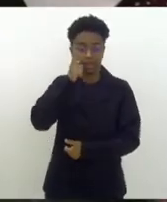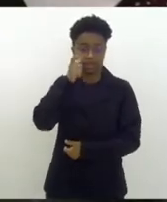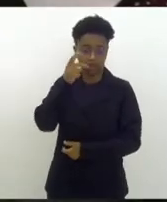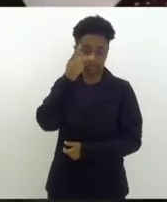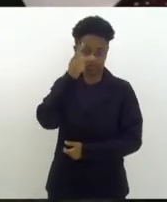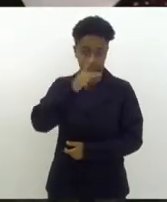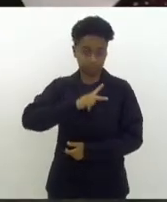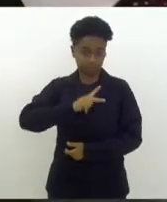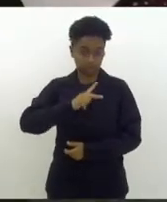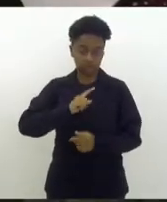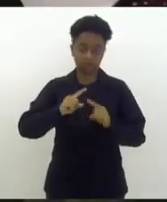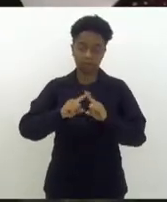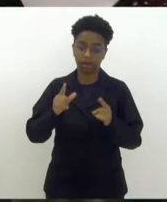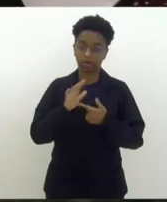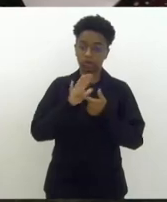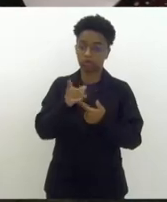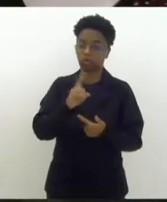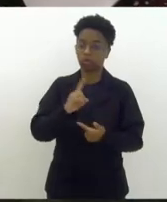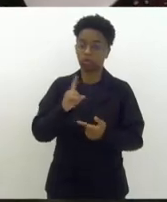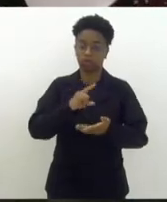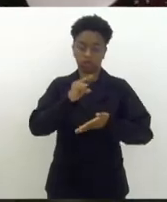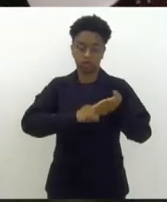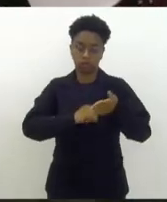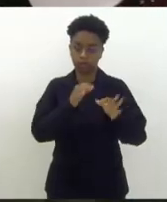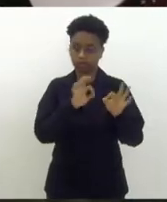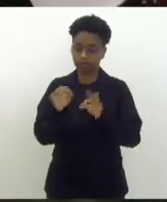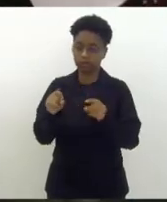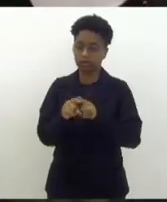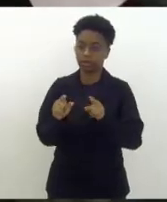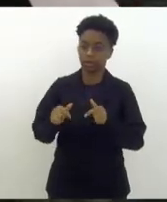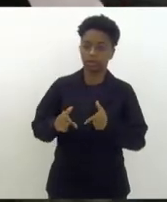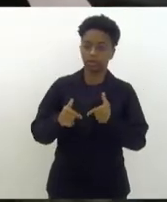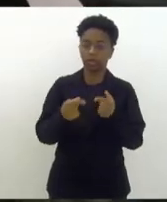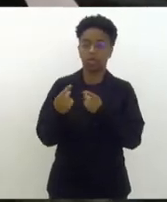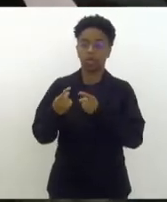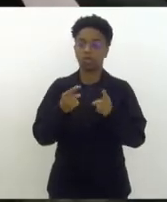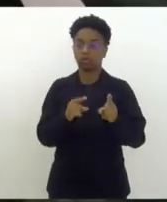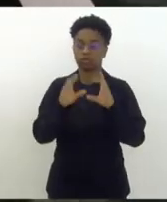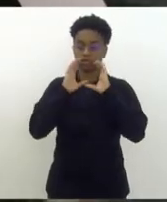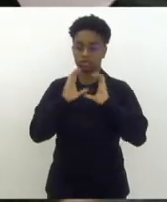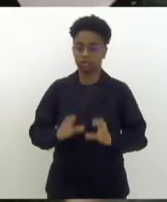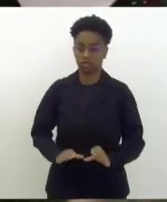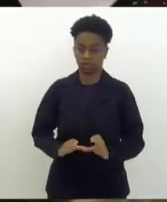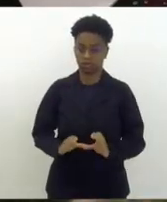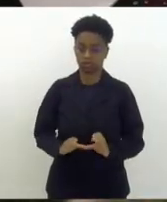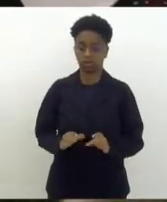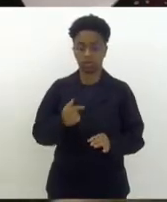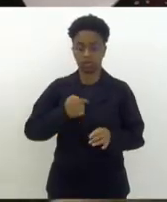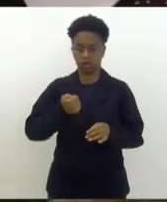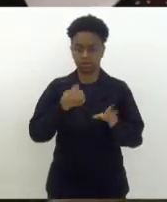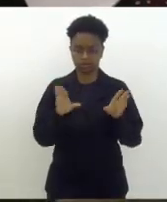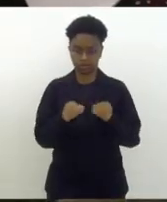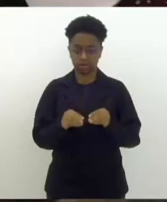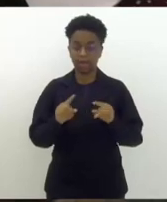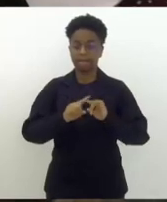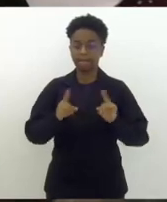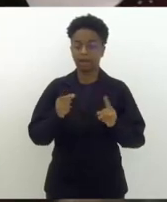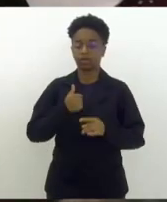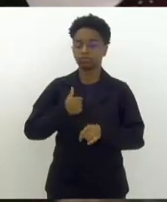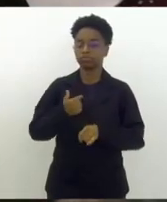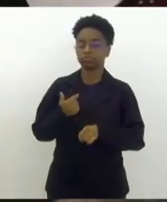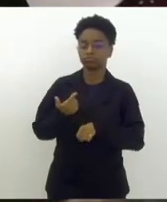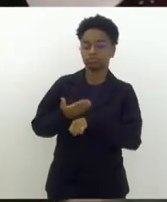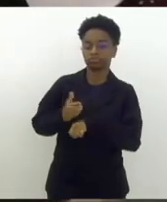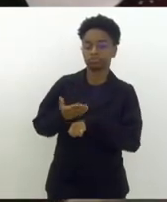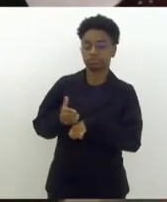sem identificação afrontando o direito do cidadão comum e para concluir Presidente eu faço aqui um exercício